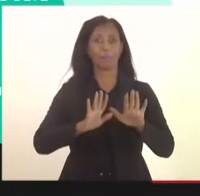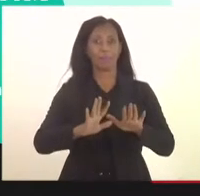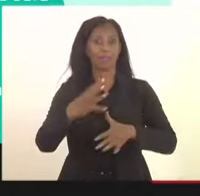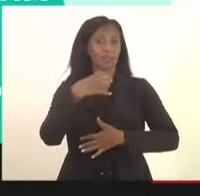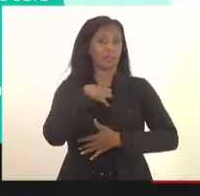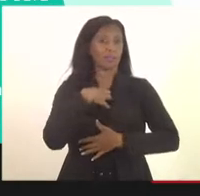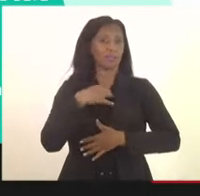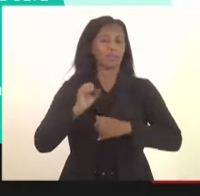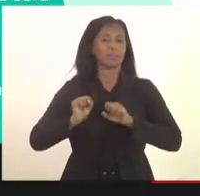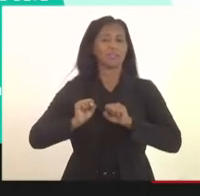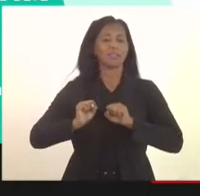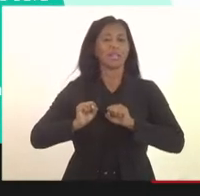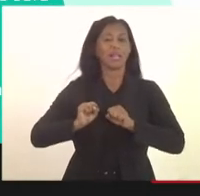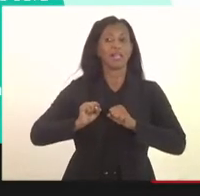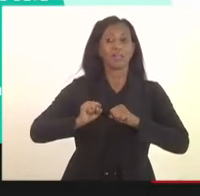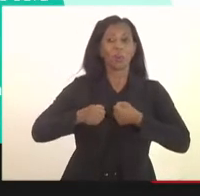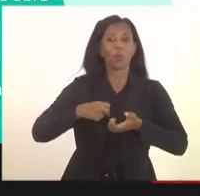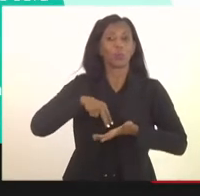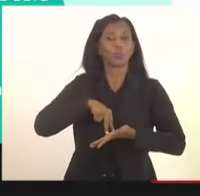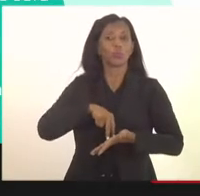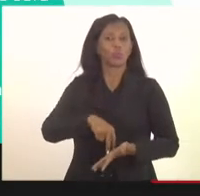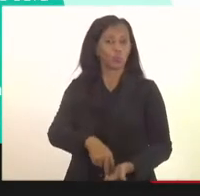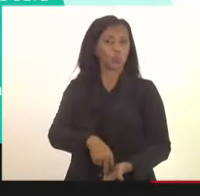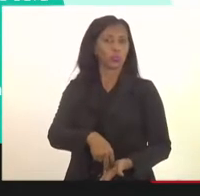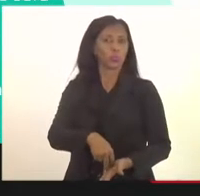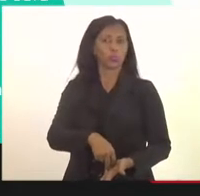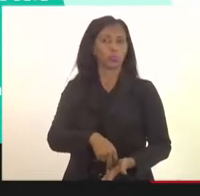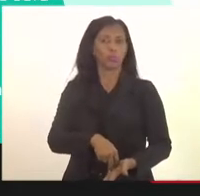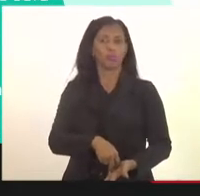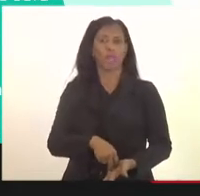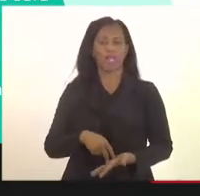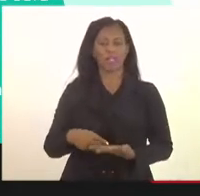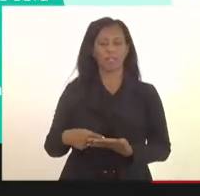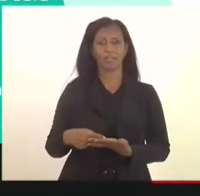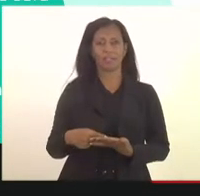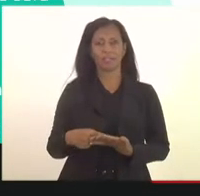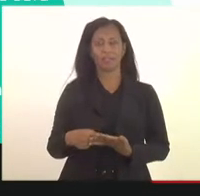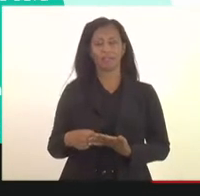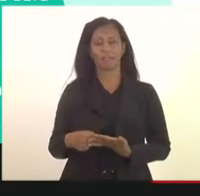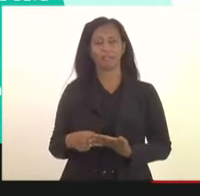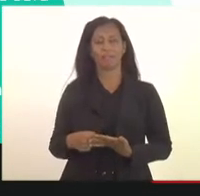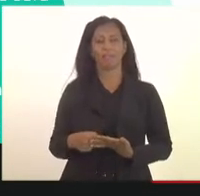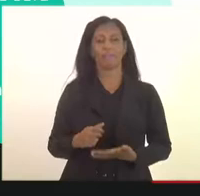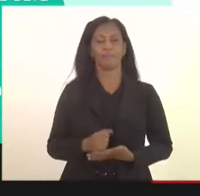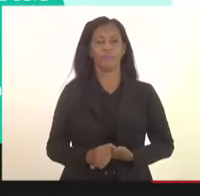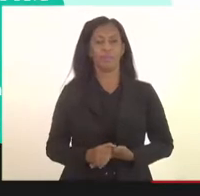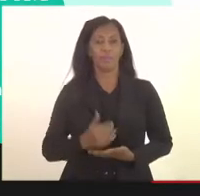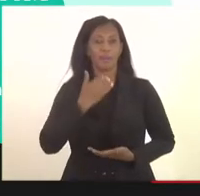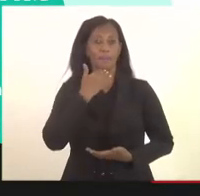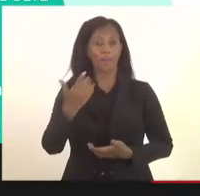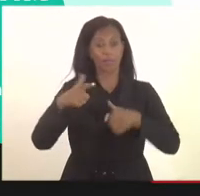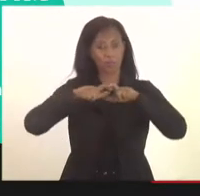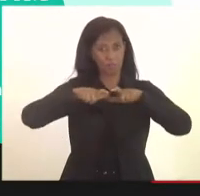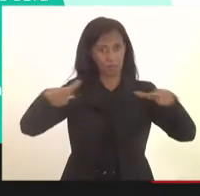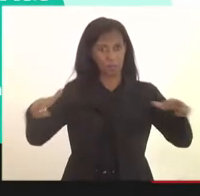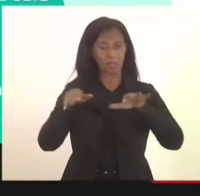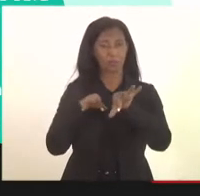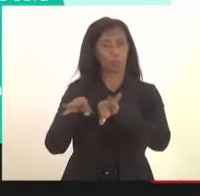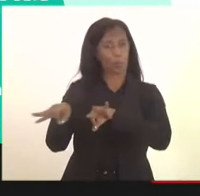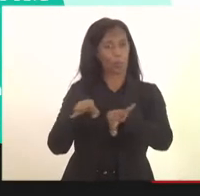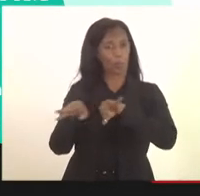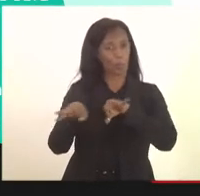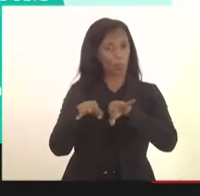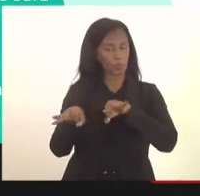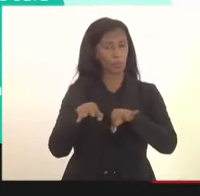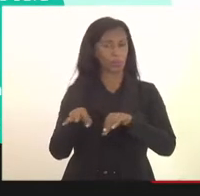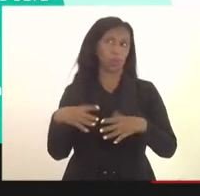sentia segura de que, por exemplo, não haveriam assim, restrições para o crescimento dos projetos, né, que